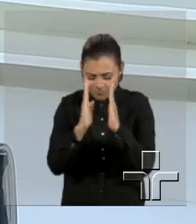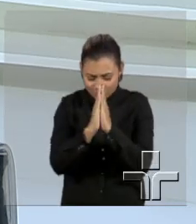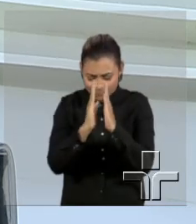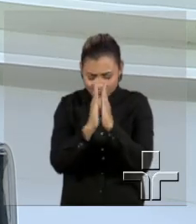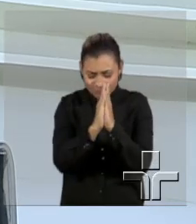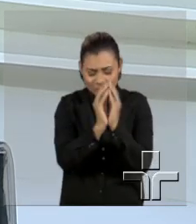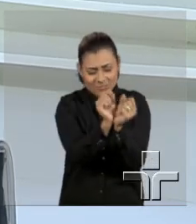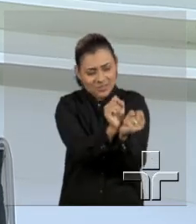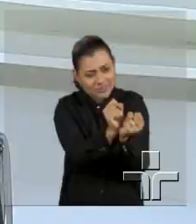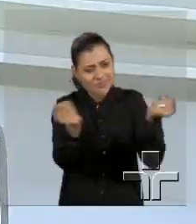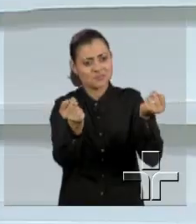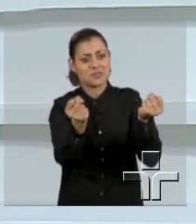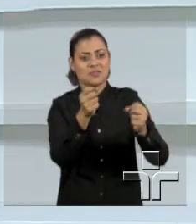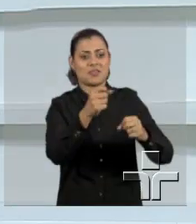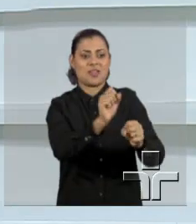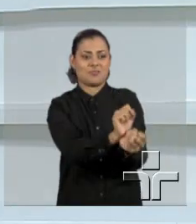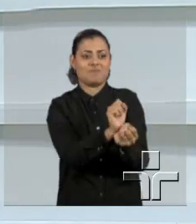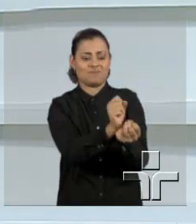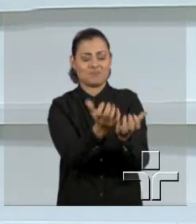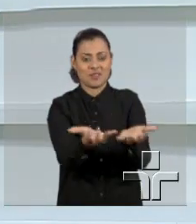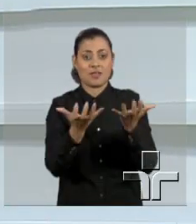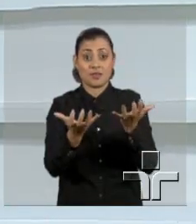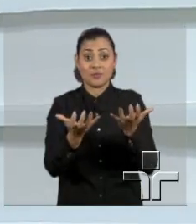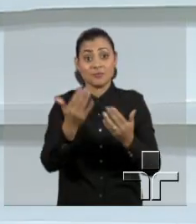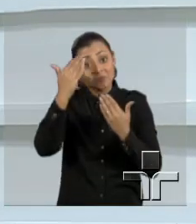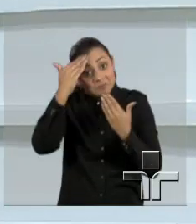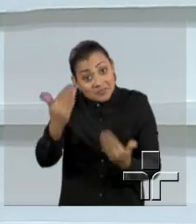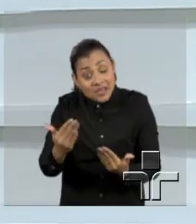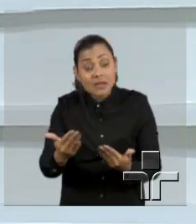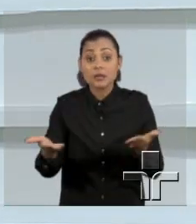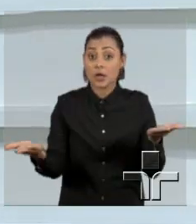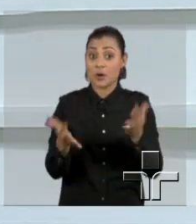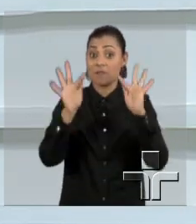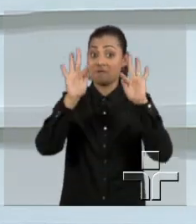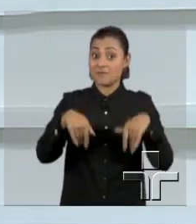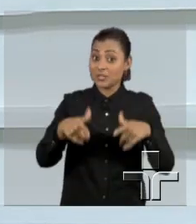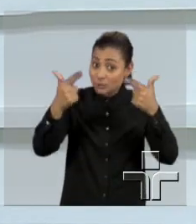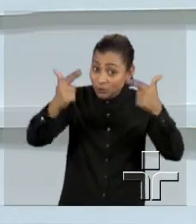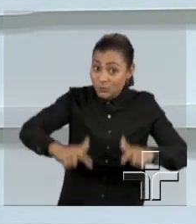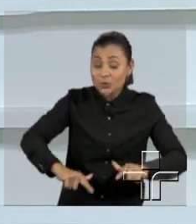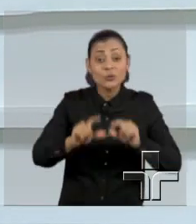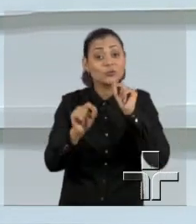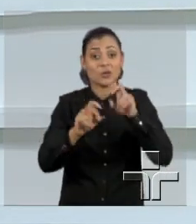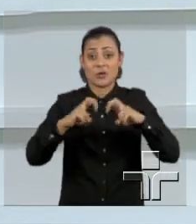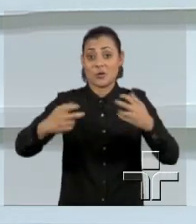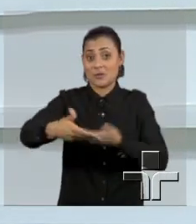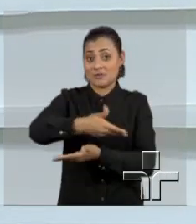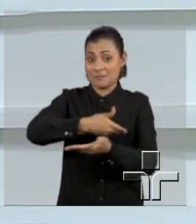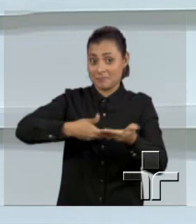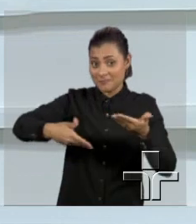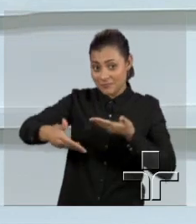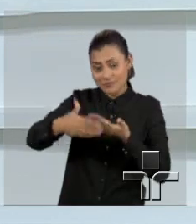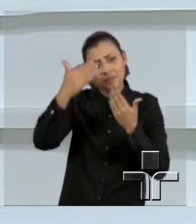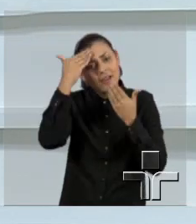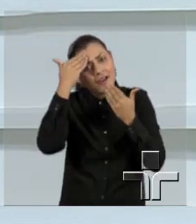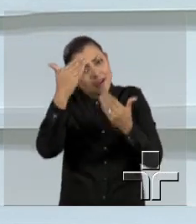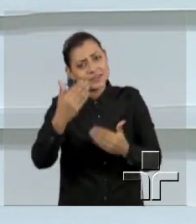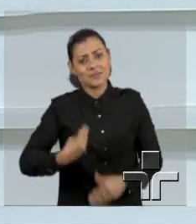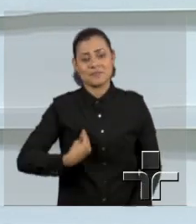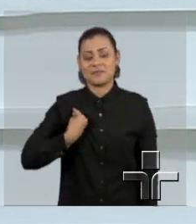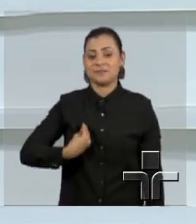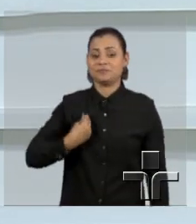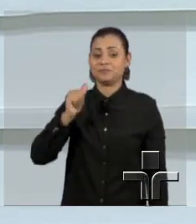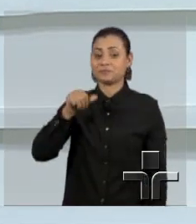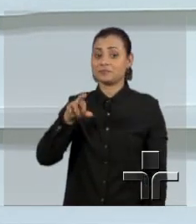liberdade. Muito obrigado. Estamos chegando ao final de mais desta edição do Roda Viva. Agradeço a participação